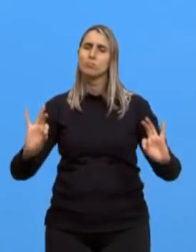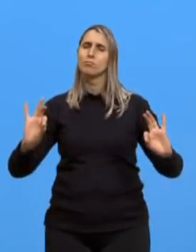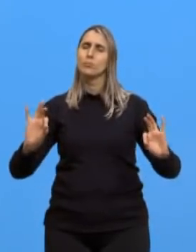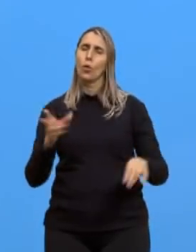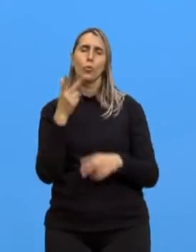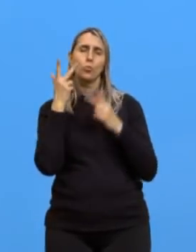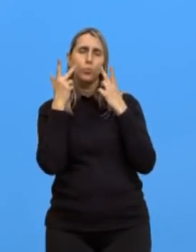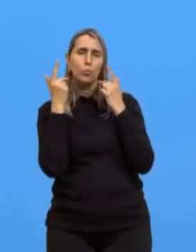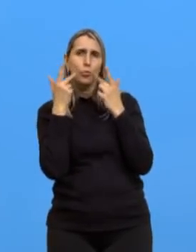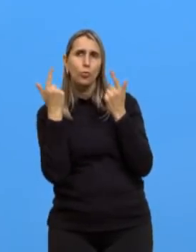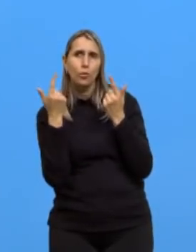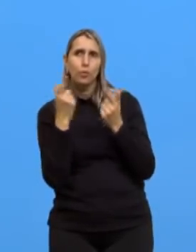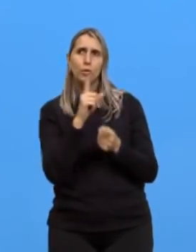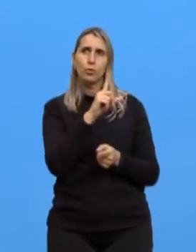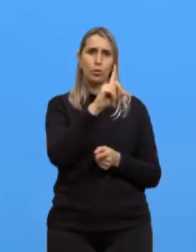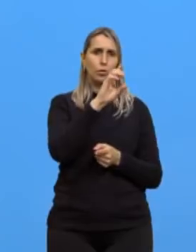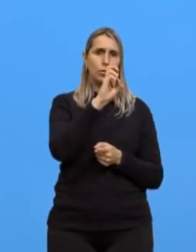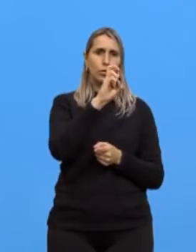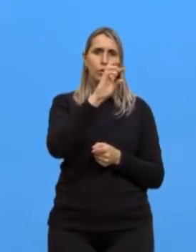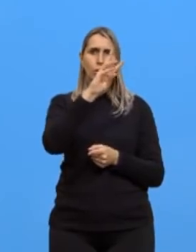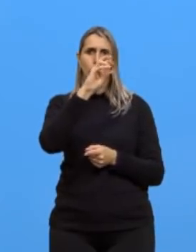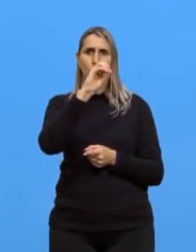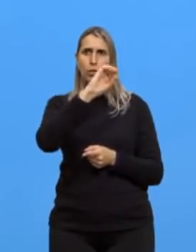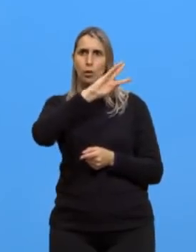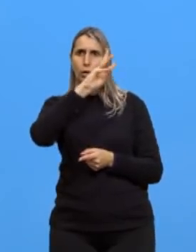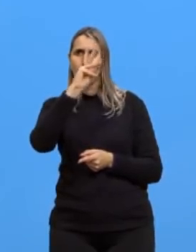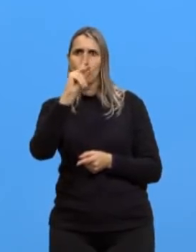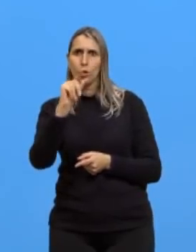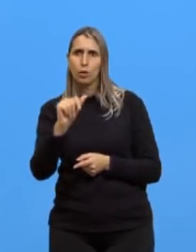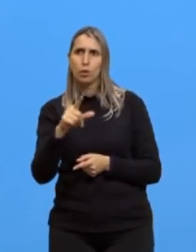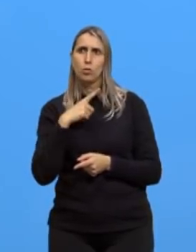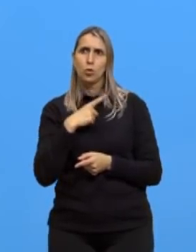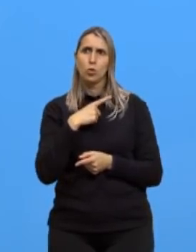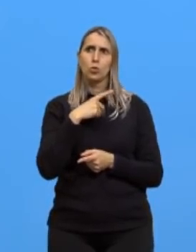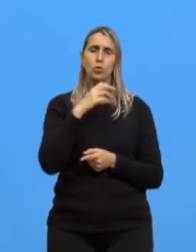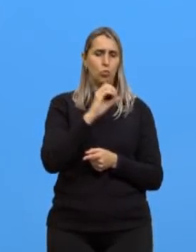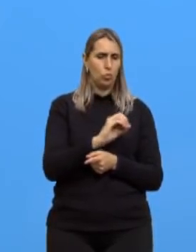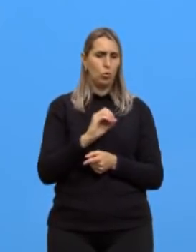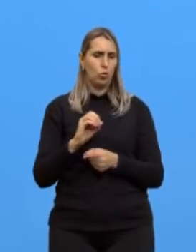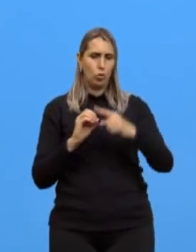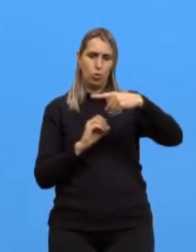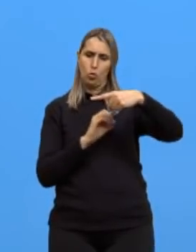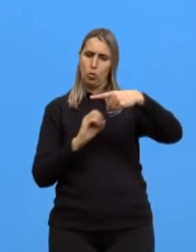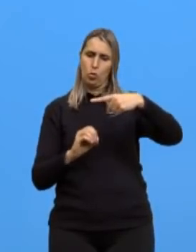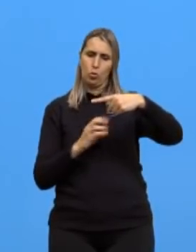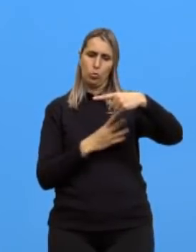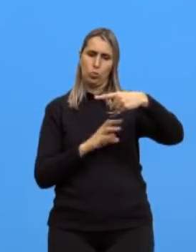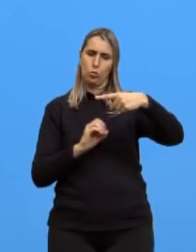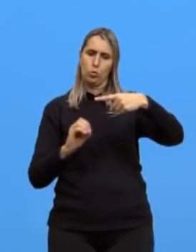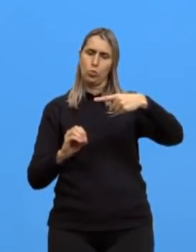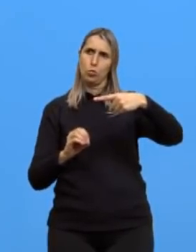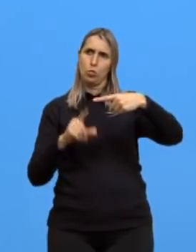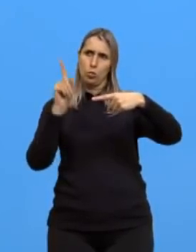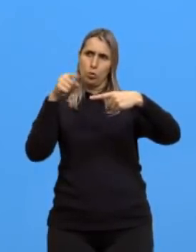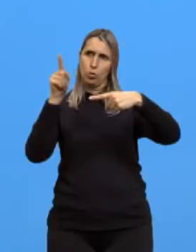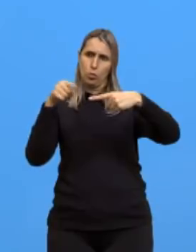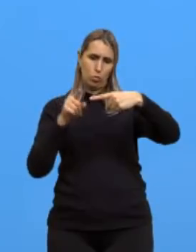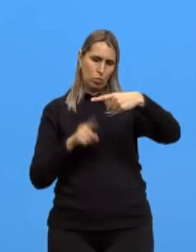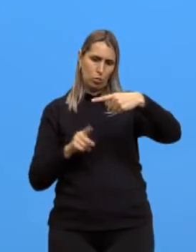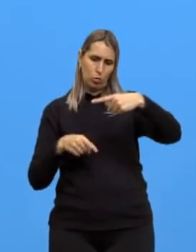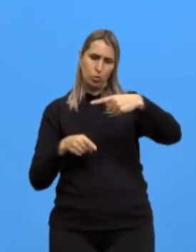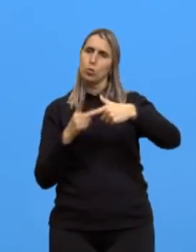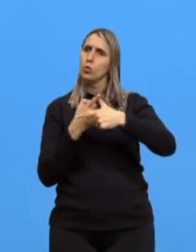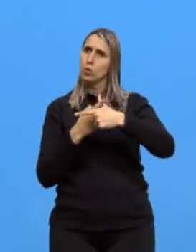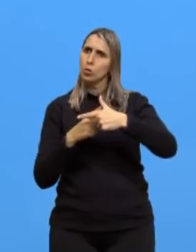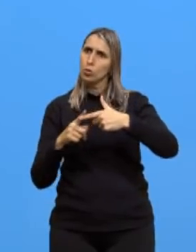normal os 150 milhões eu só tinha dois elas no denominador a do 400 então eu sempre fiquei por